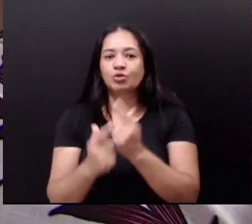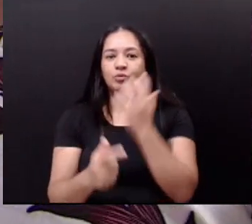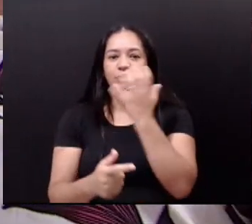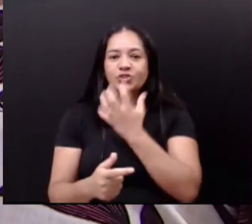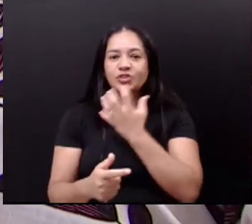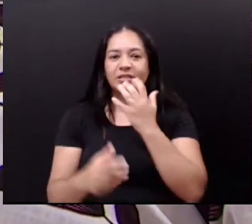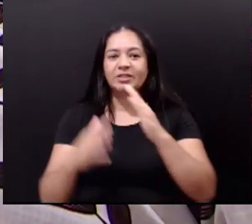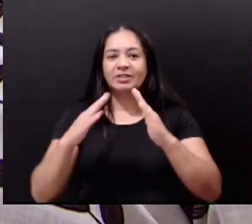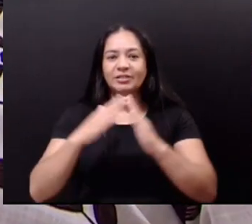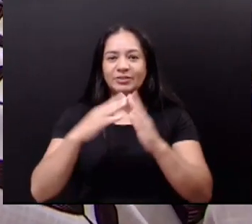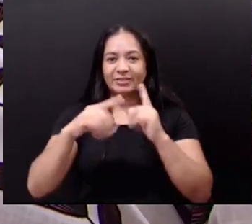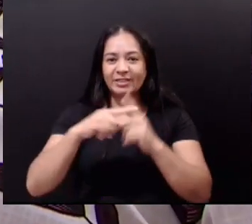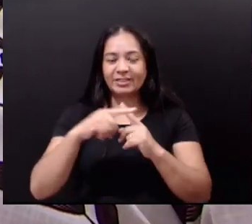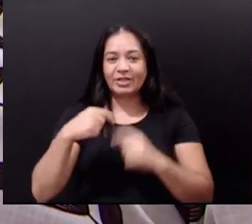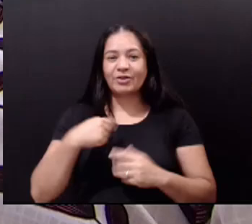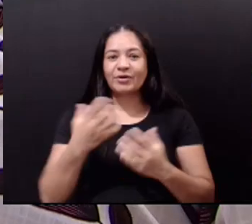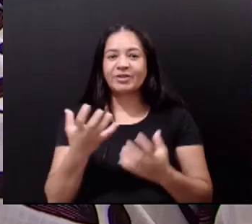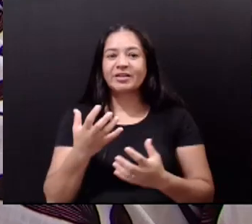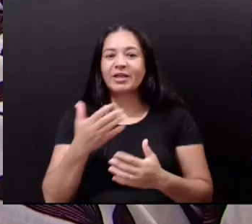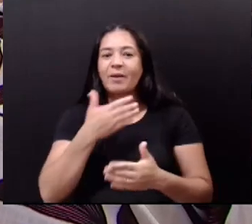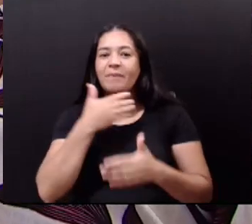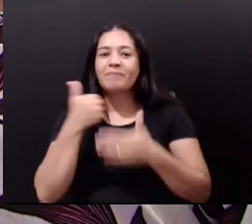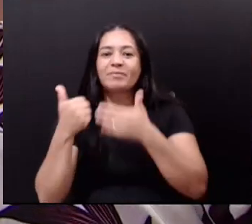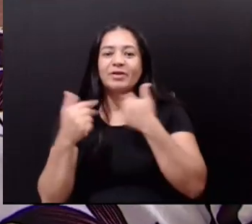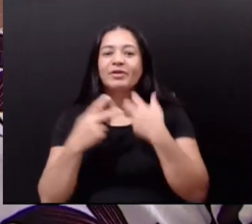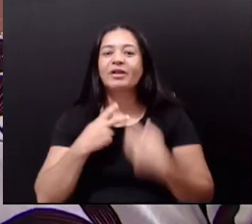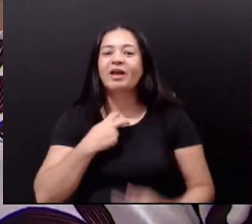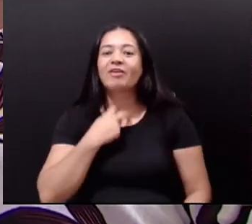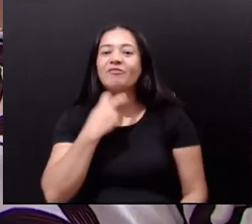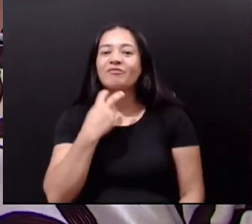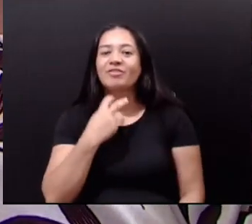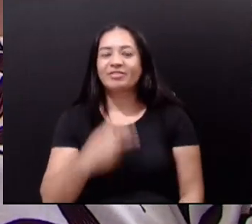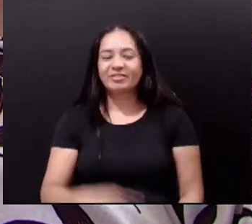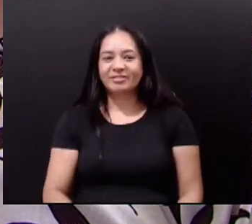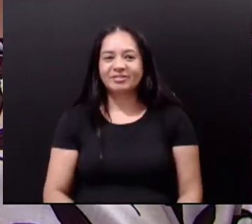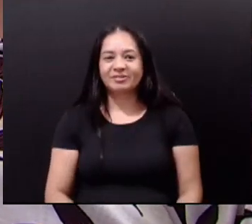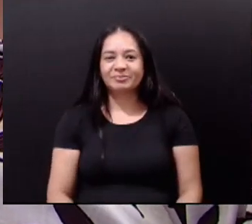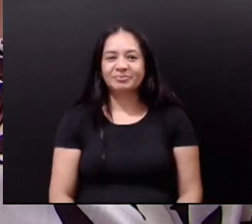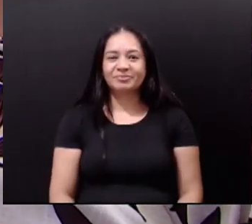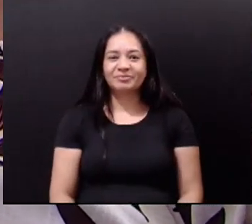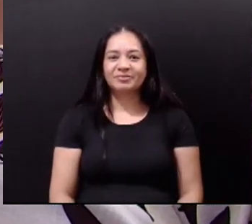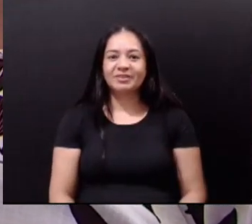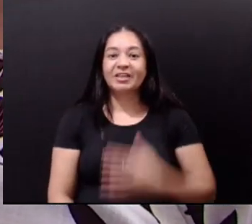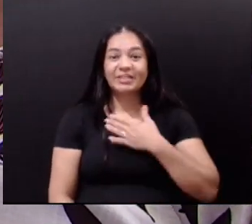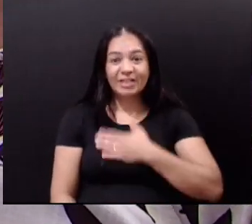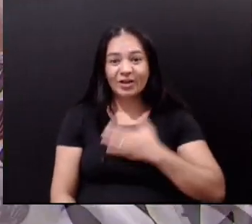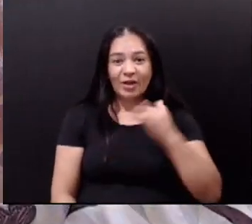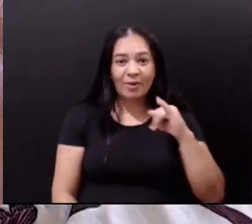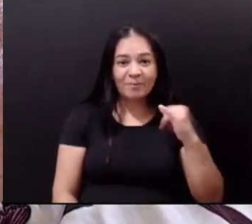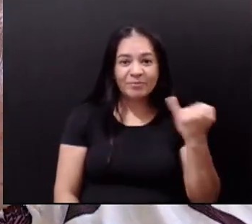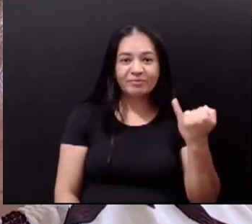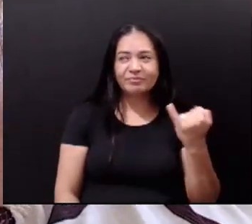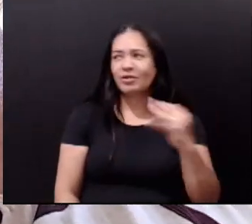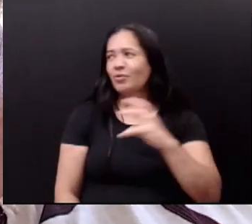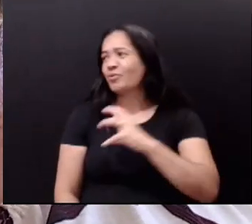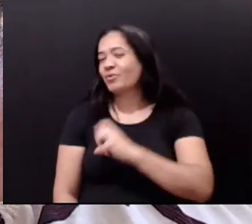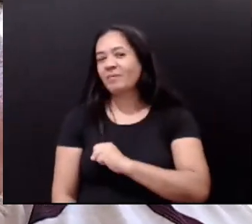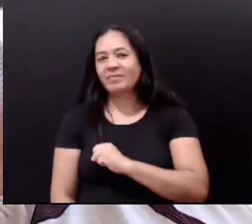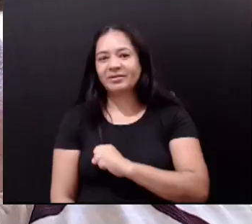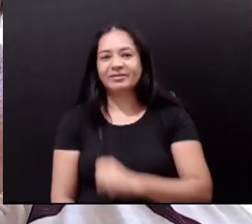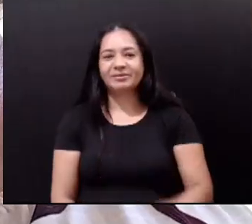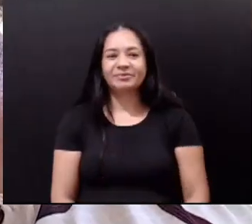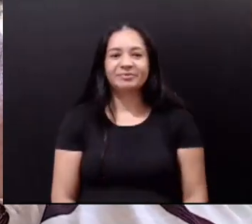melhorar a minha voz, aí vim pra cá. E tá curtindo aqui, tá aproveitando? Amando isso aqui. Além do coral, você faz